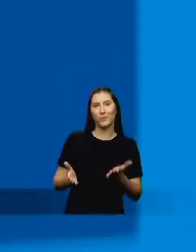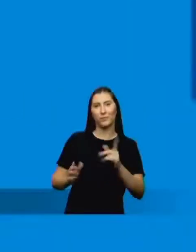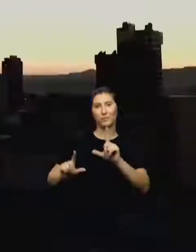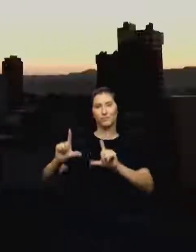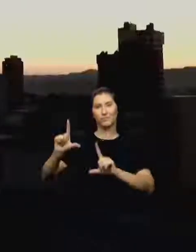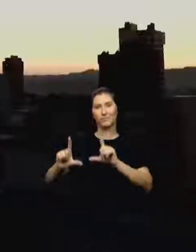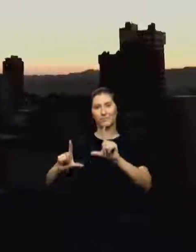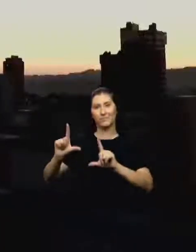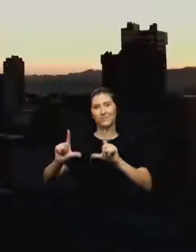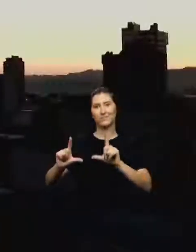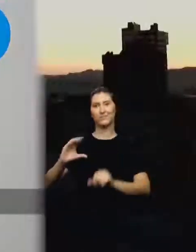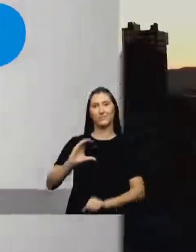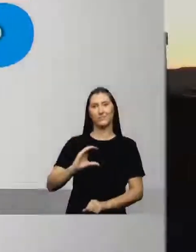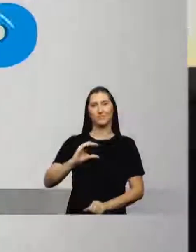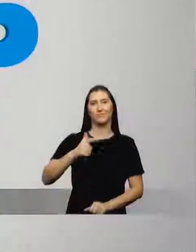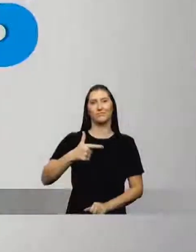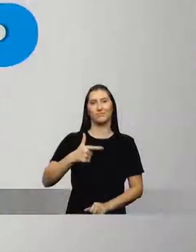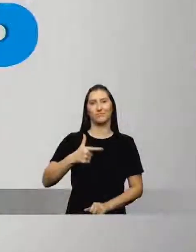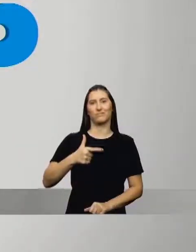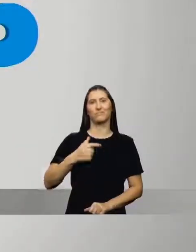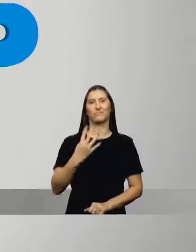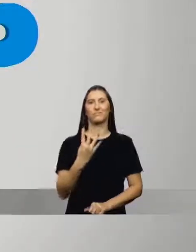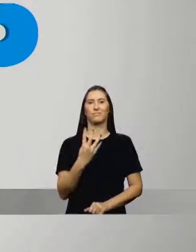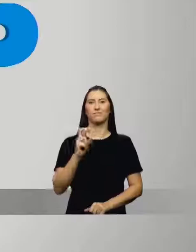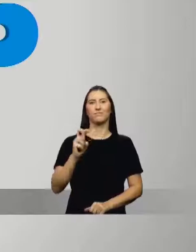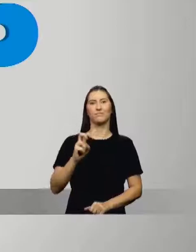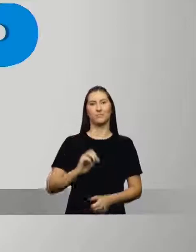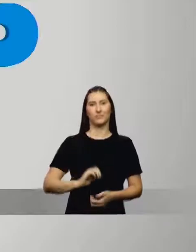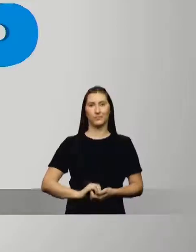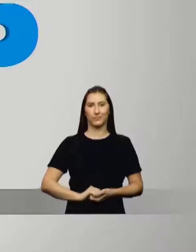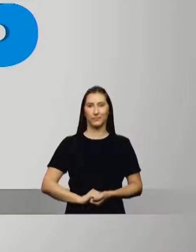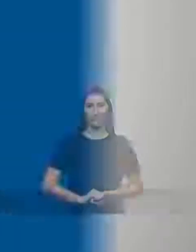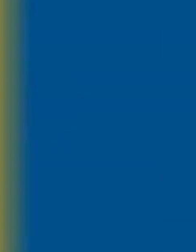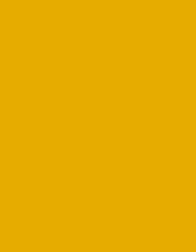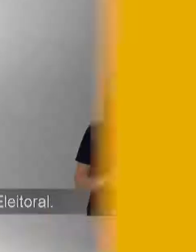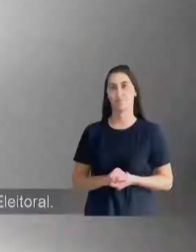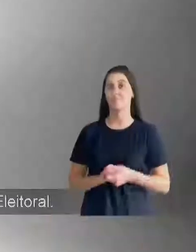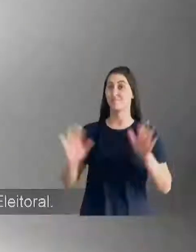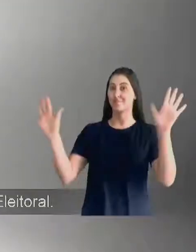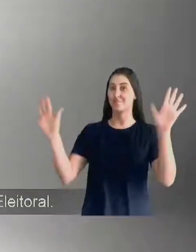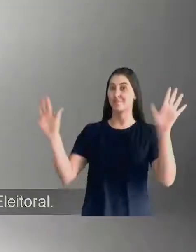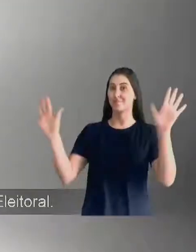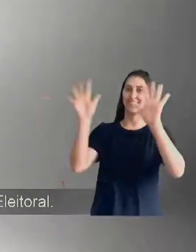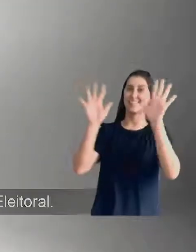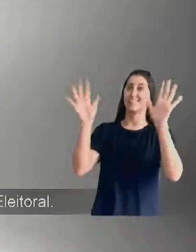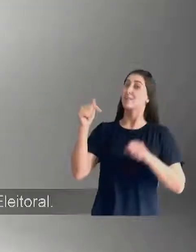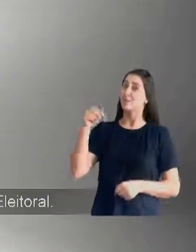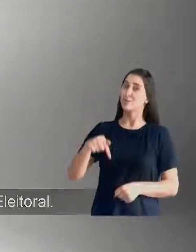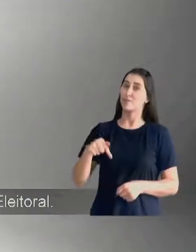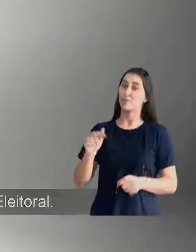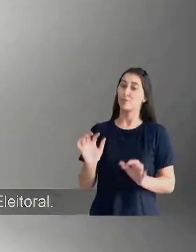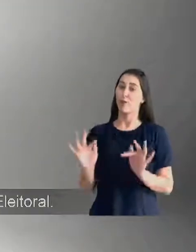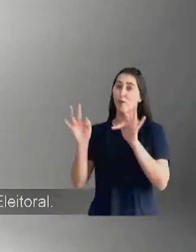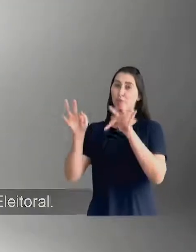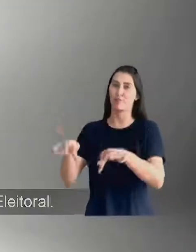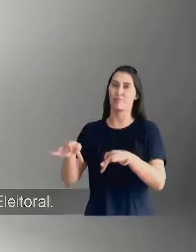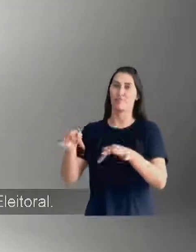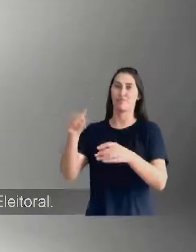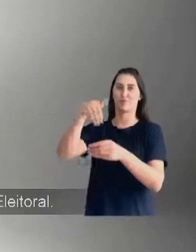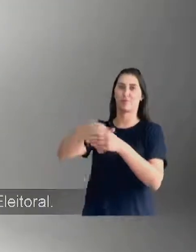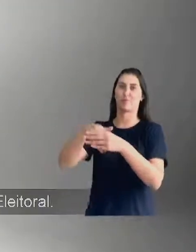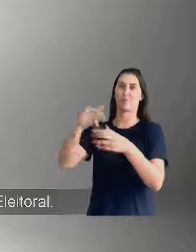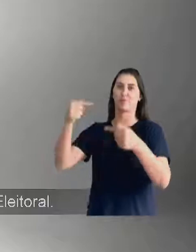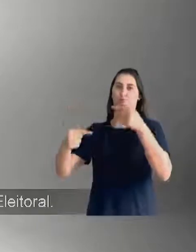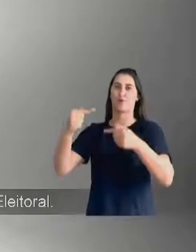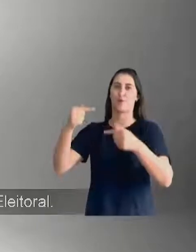começa agora o programa Kleber Fontana 45. Olá, estamos nos encaminhando